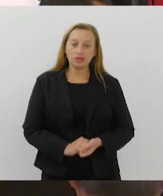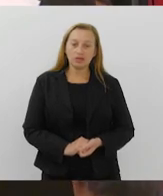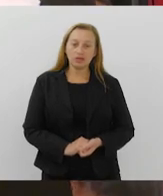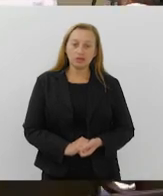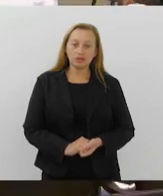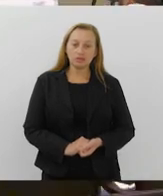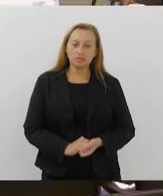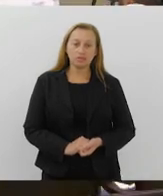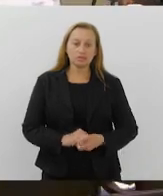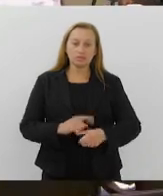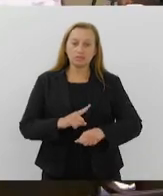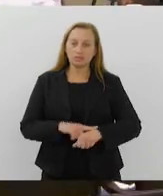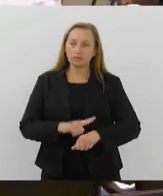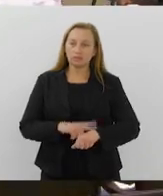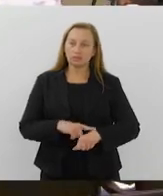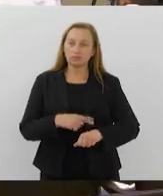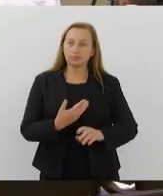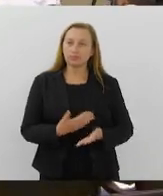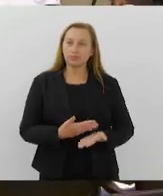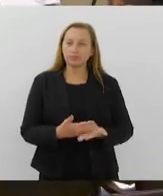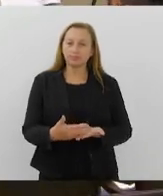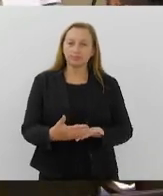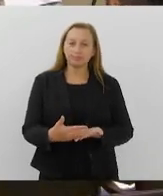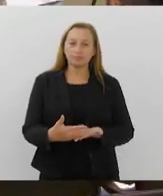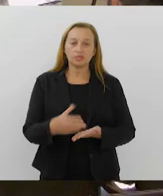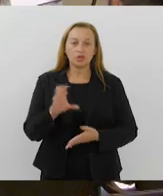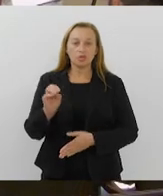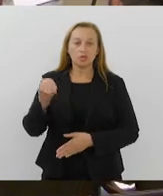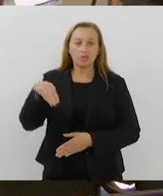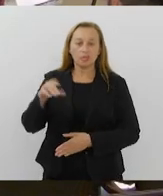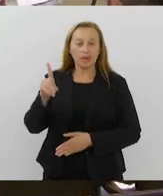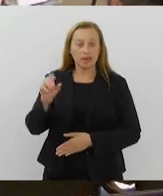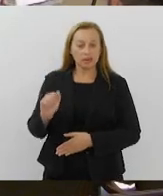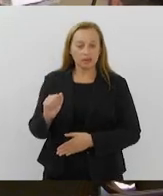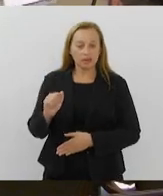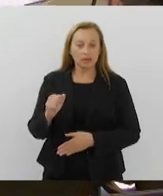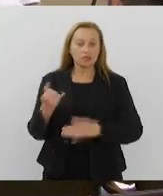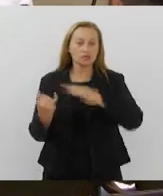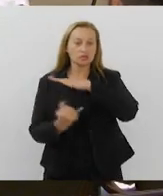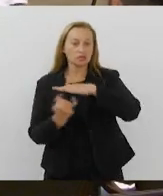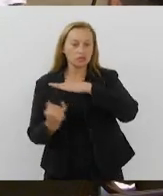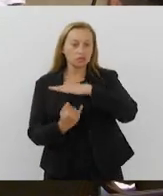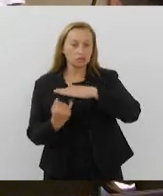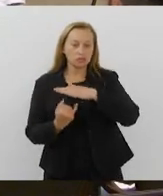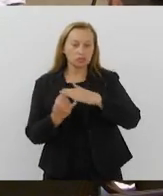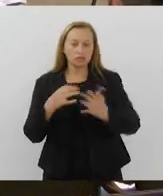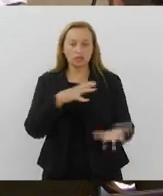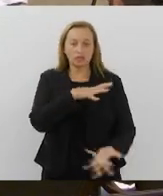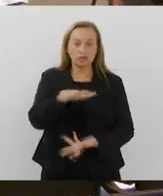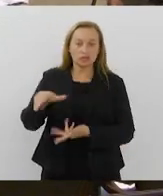Neste momento, daremos início à entrega das comendas do Instituto Internacional Condicoma.